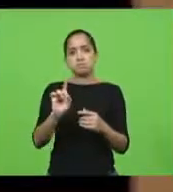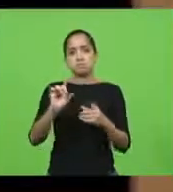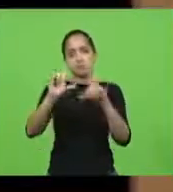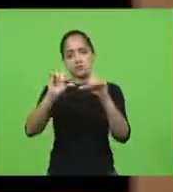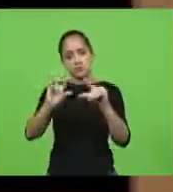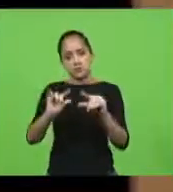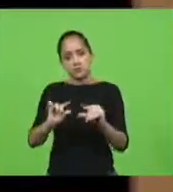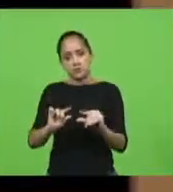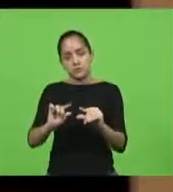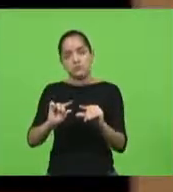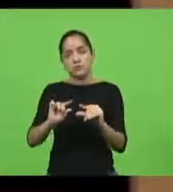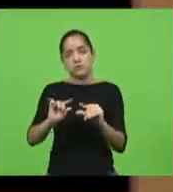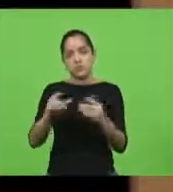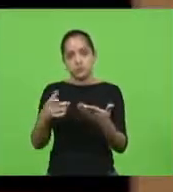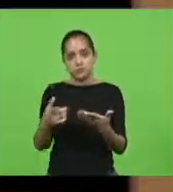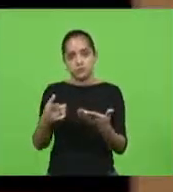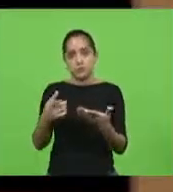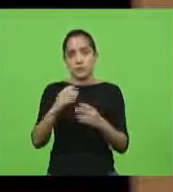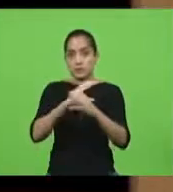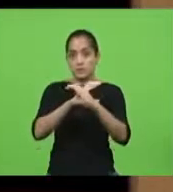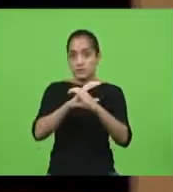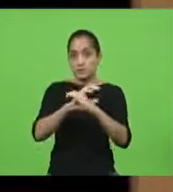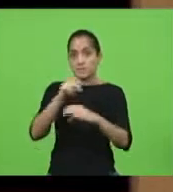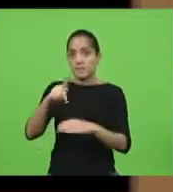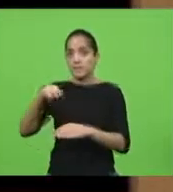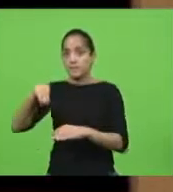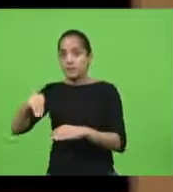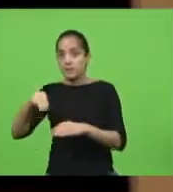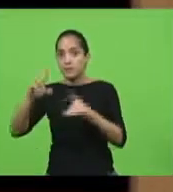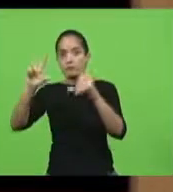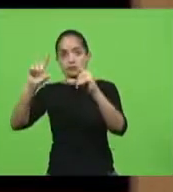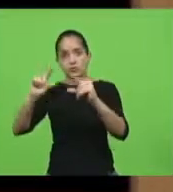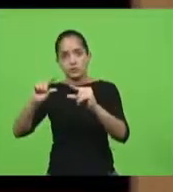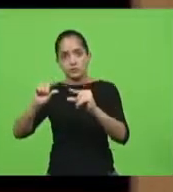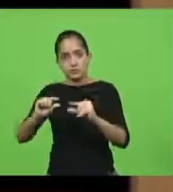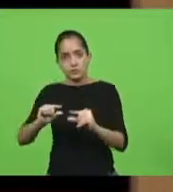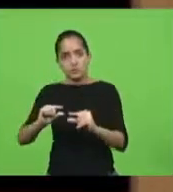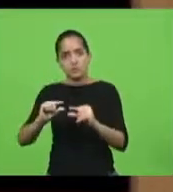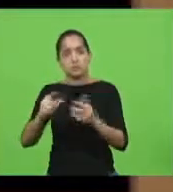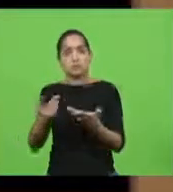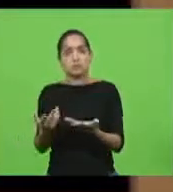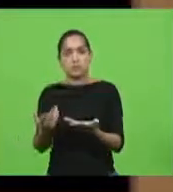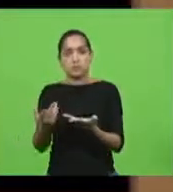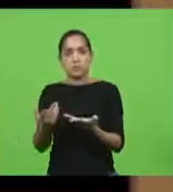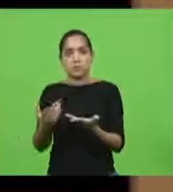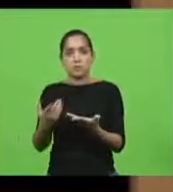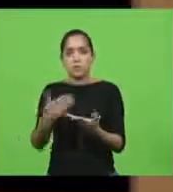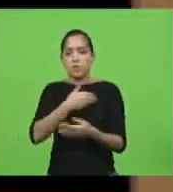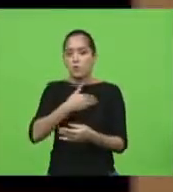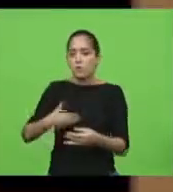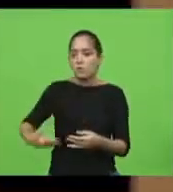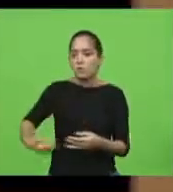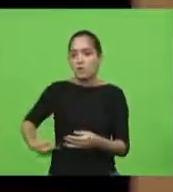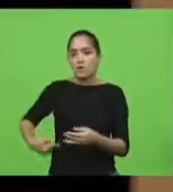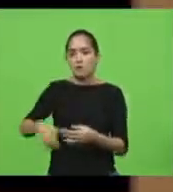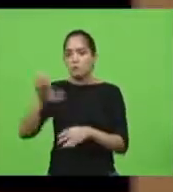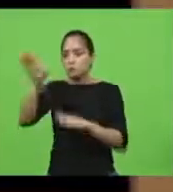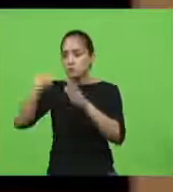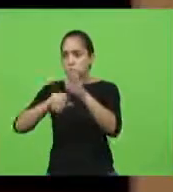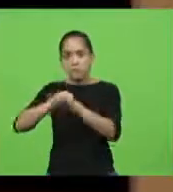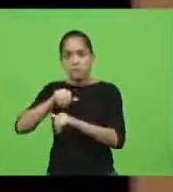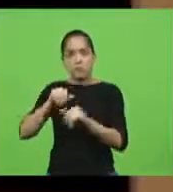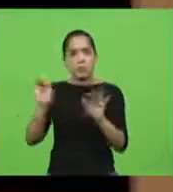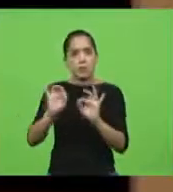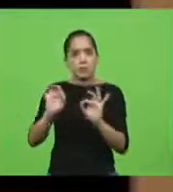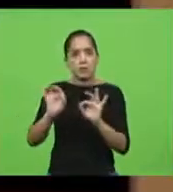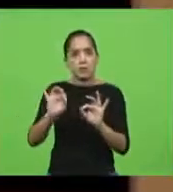efetivos da Polícia Civil e da Polícia Militar, que são históricos governo que não colocou um policial